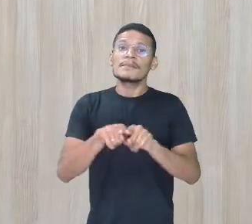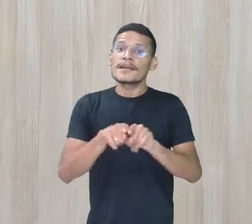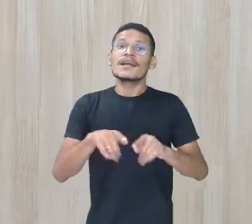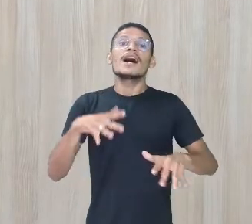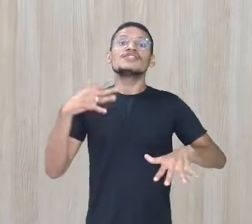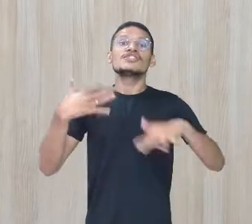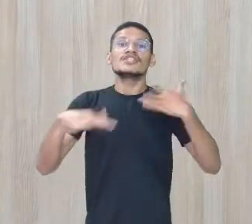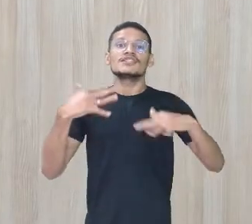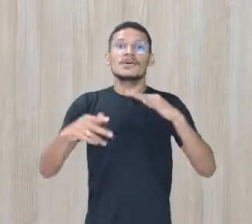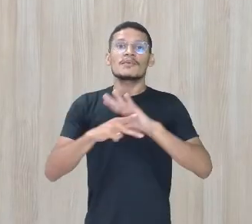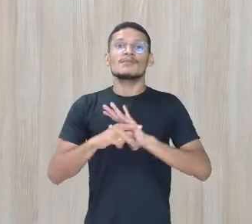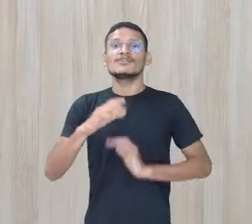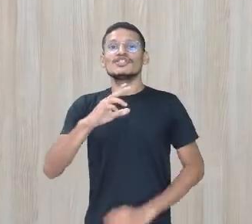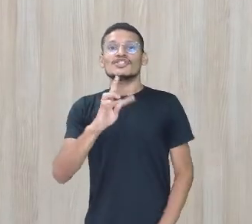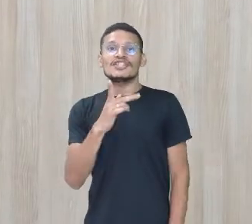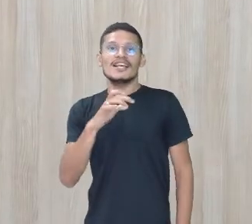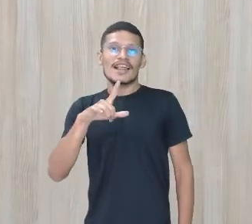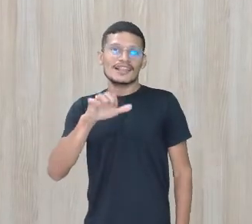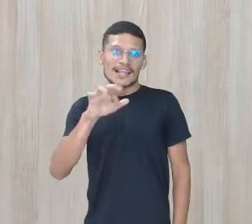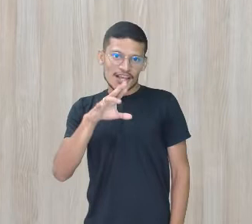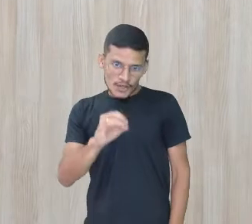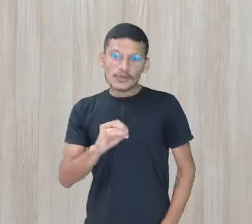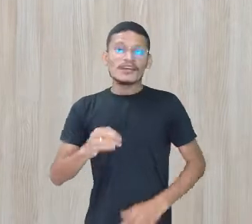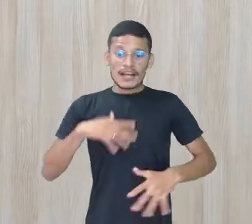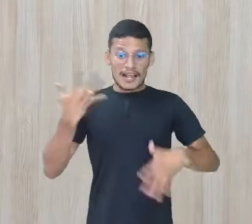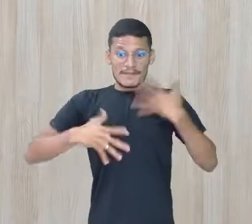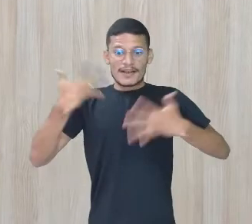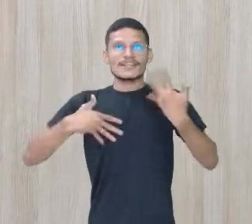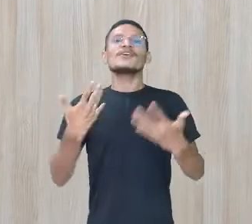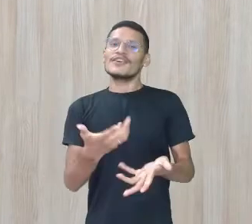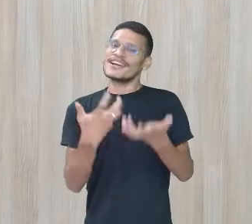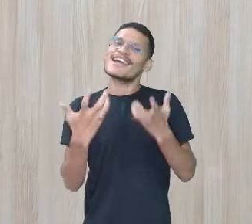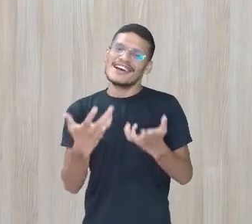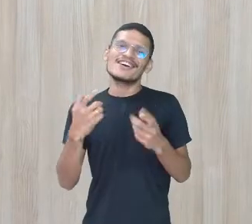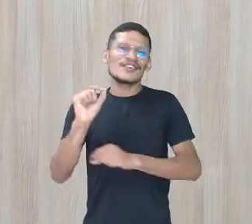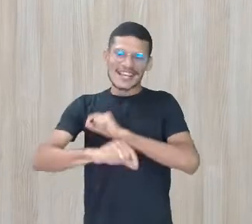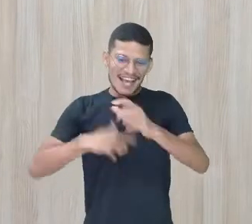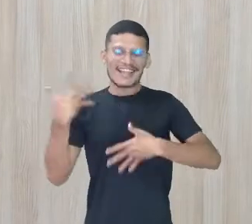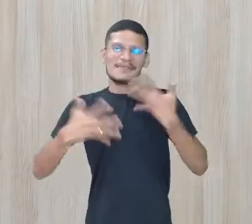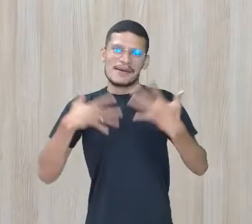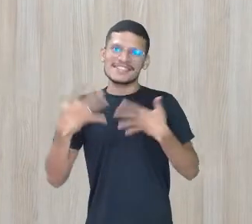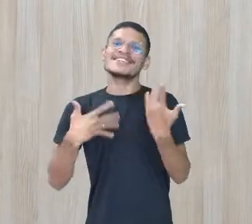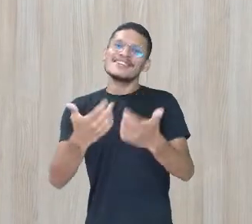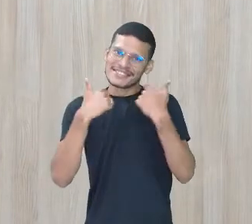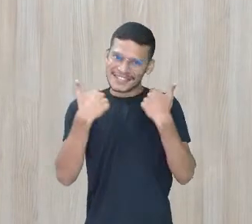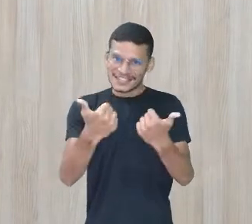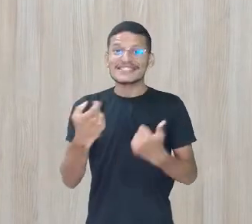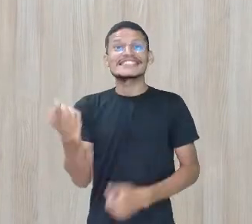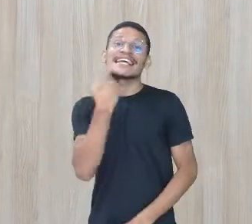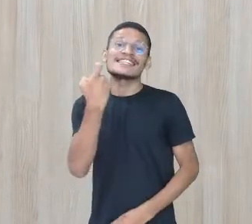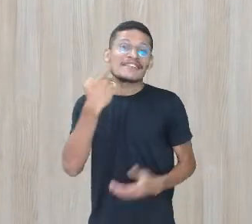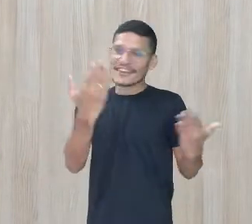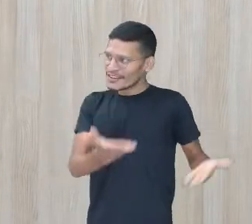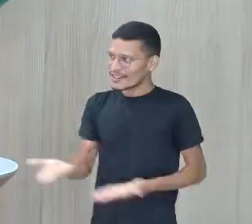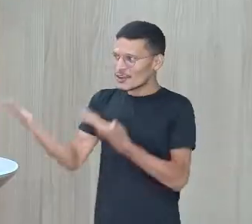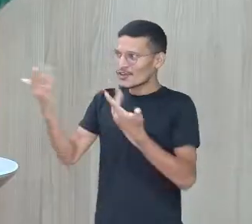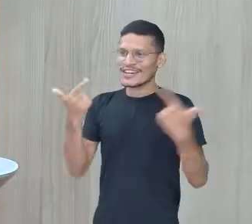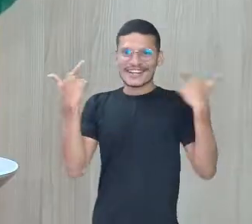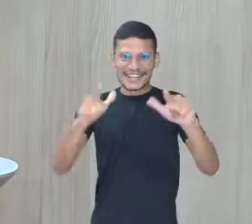agitação do professor chicleteiro. Não, vai ter que cortar e a gente vai ter o professor chicleteiro na sexta-feira. Corta para o professor Luciano, vamos